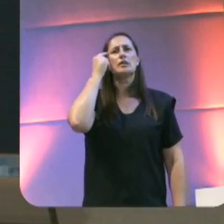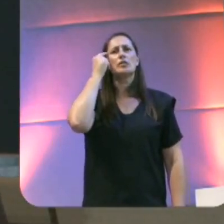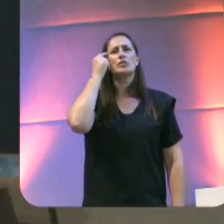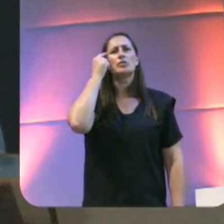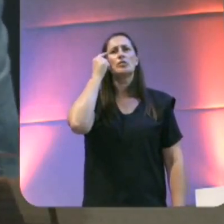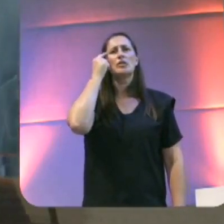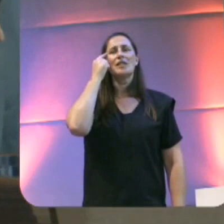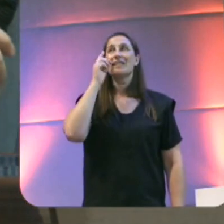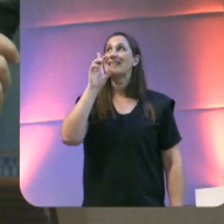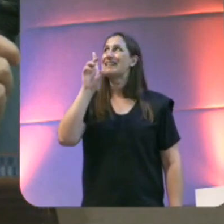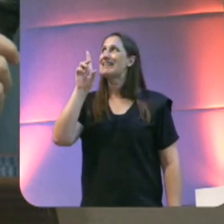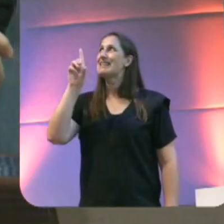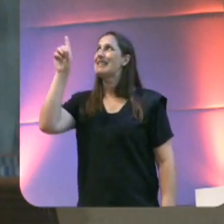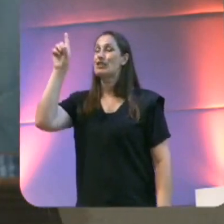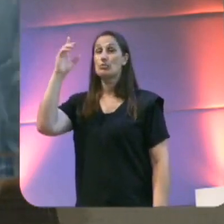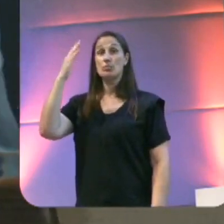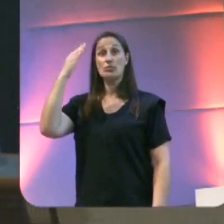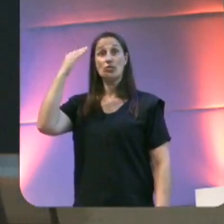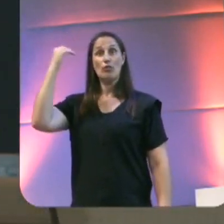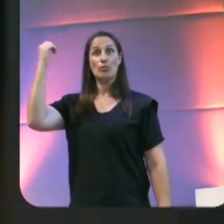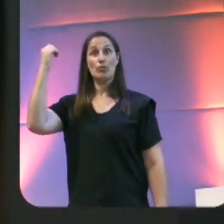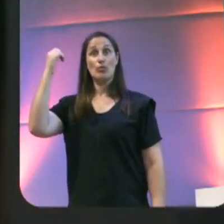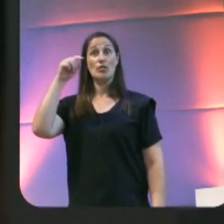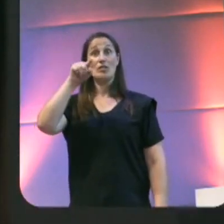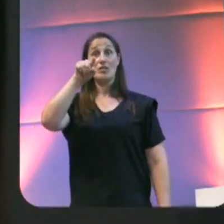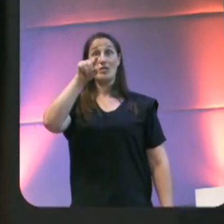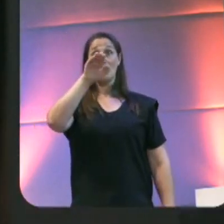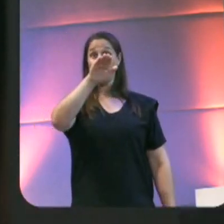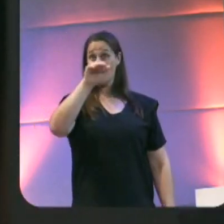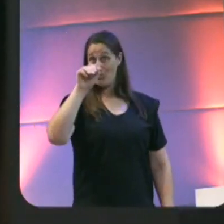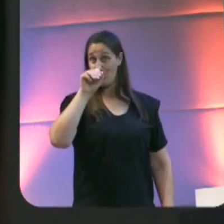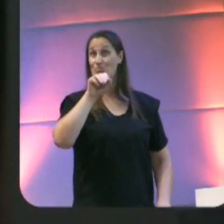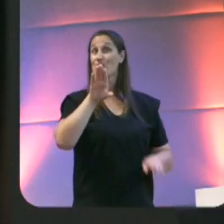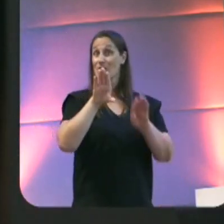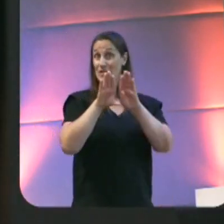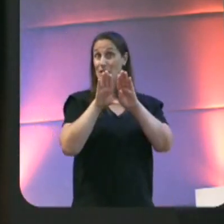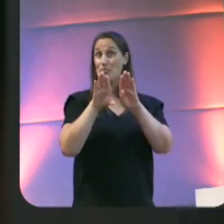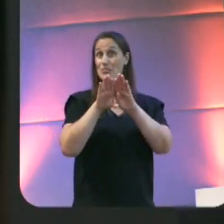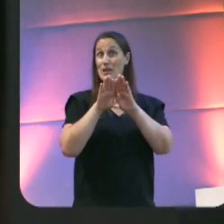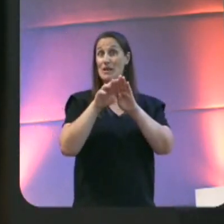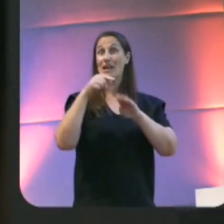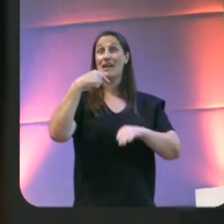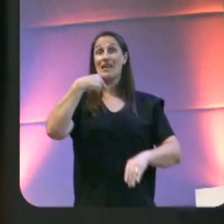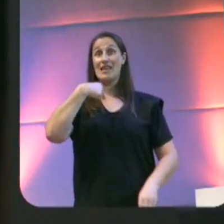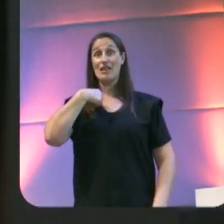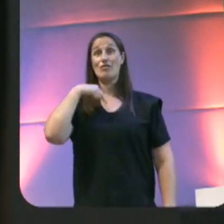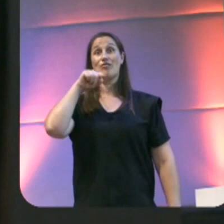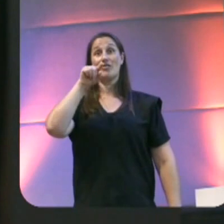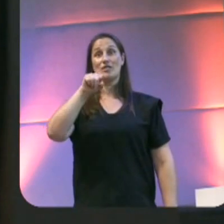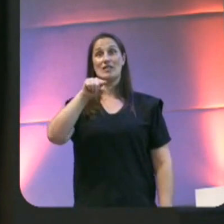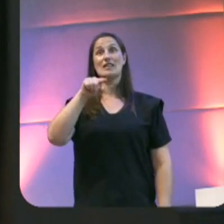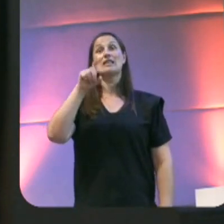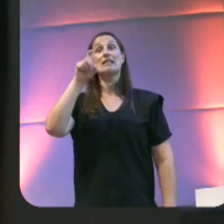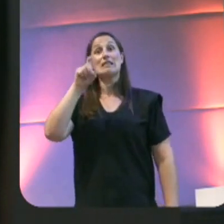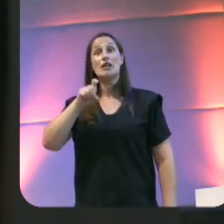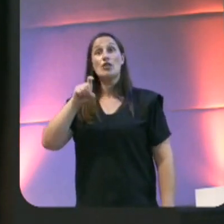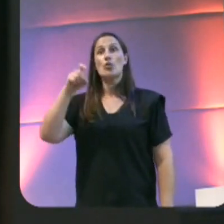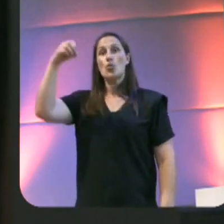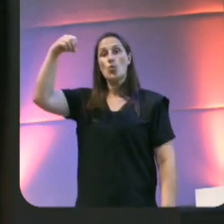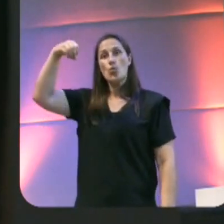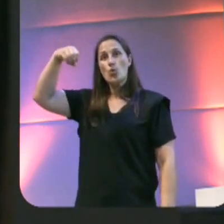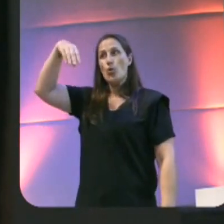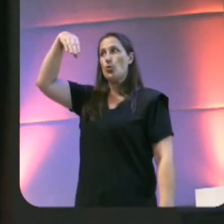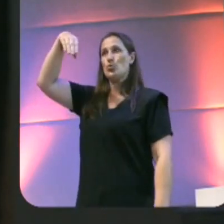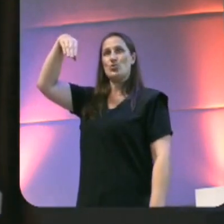para ser luz do mundo. O Senhor nos chamou, e por isso que Ele